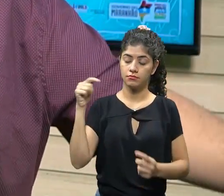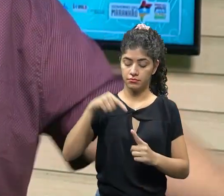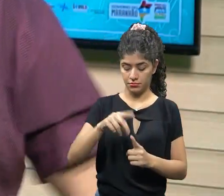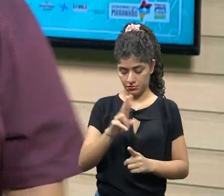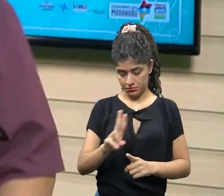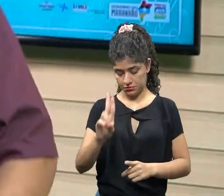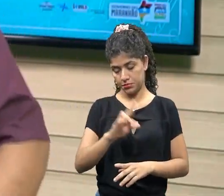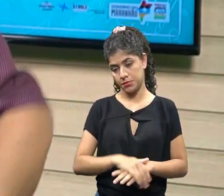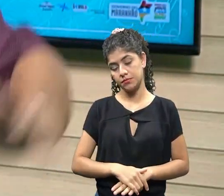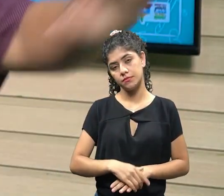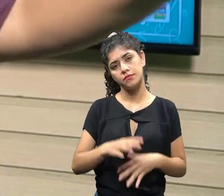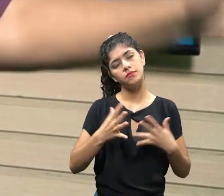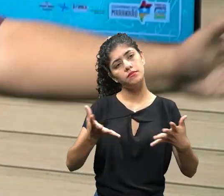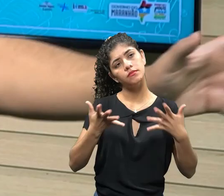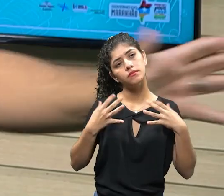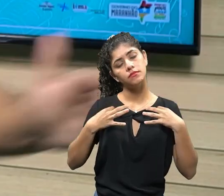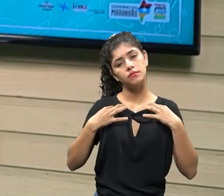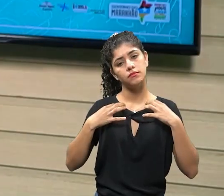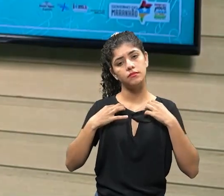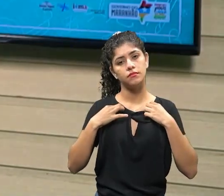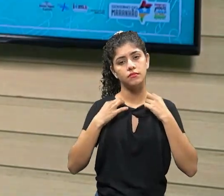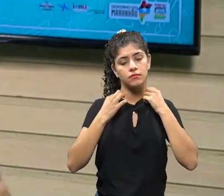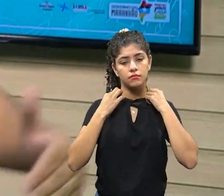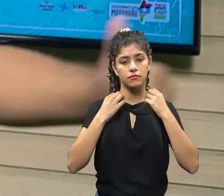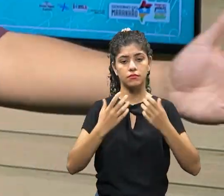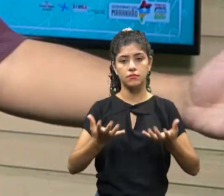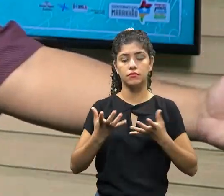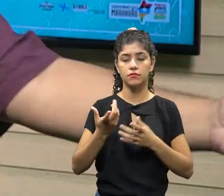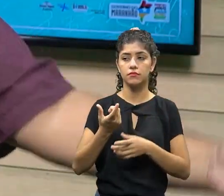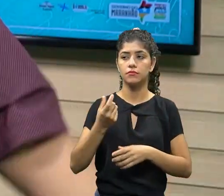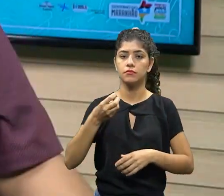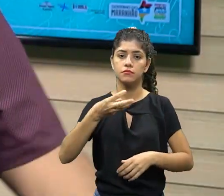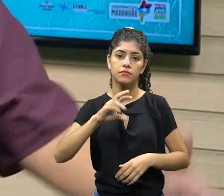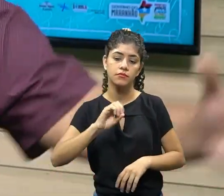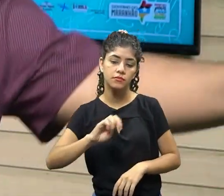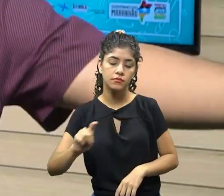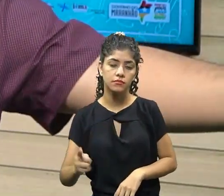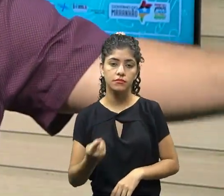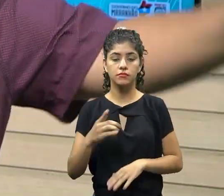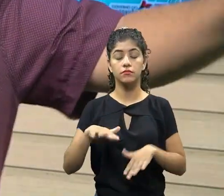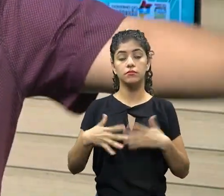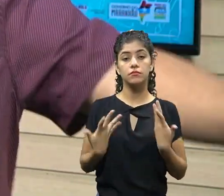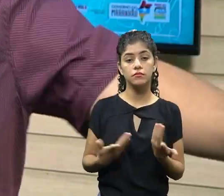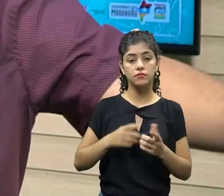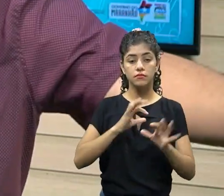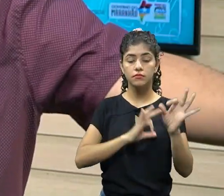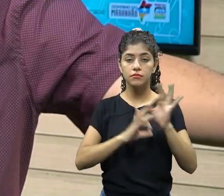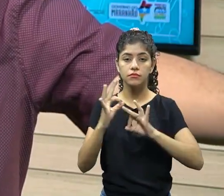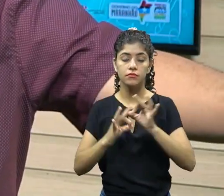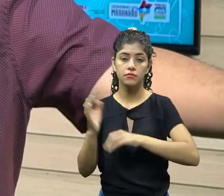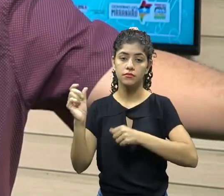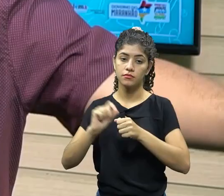tal investimento, eu quero ganhar 30 mil reais, qual é o planejamento que eu vou fazer para chegar a